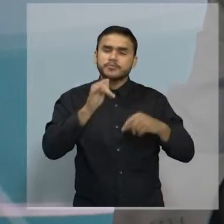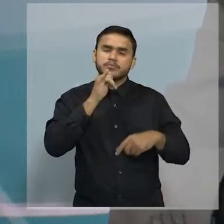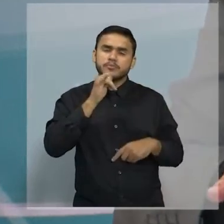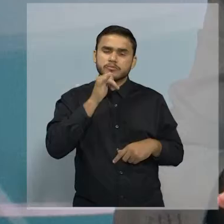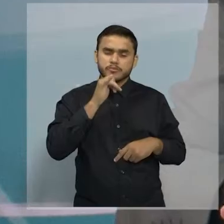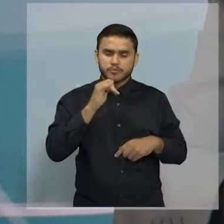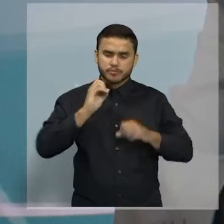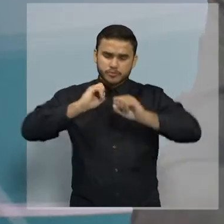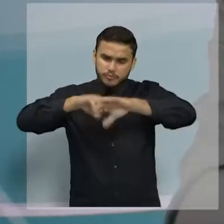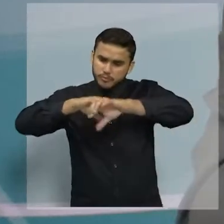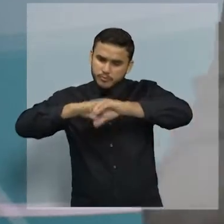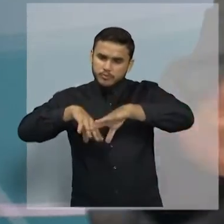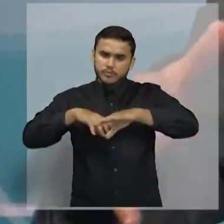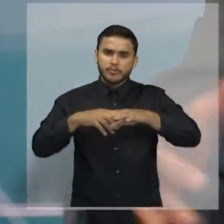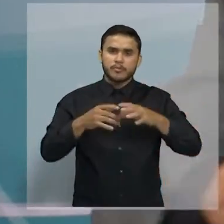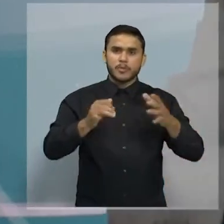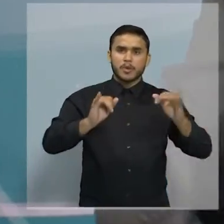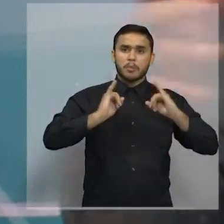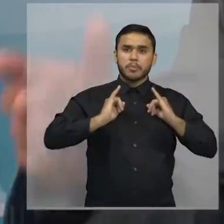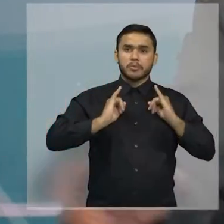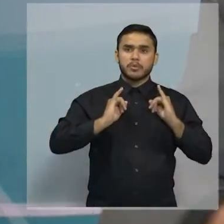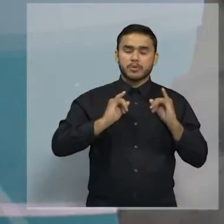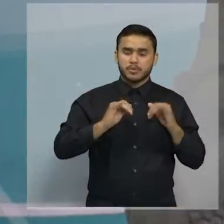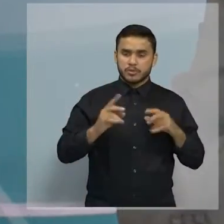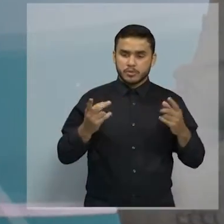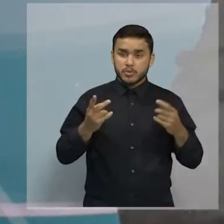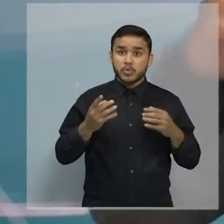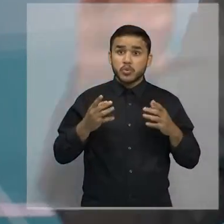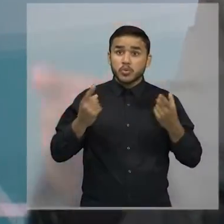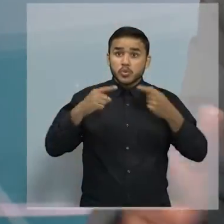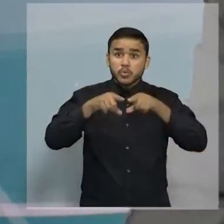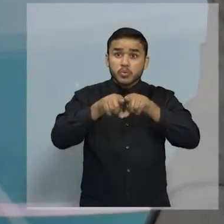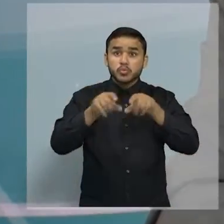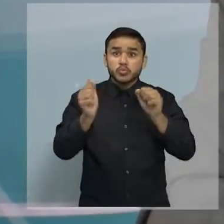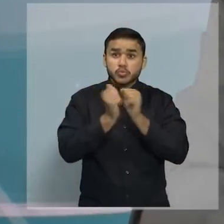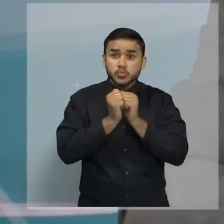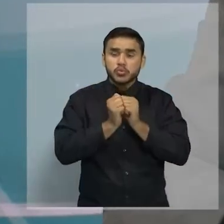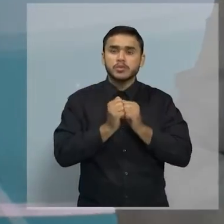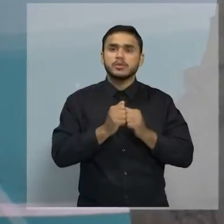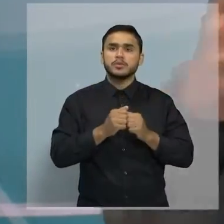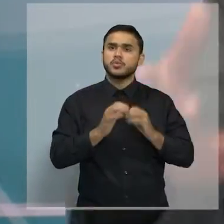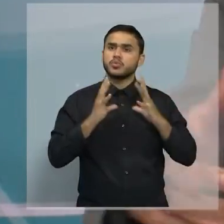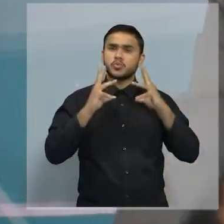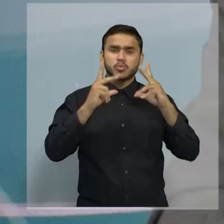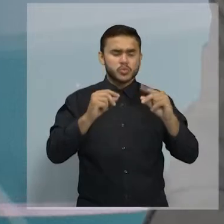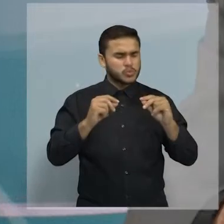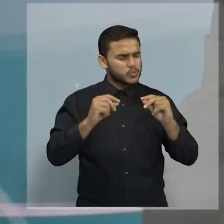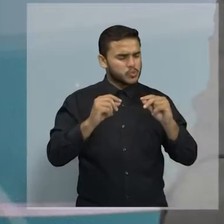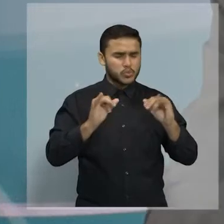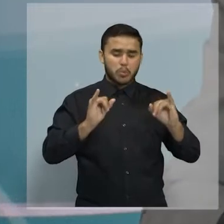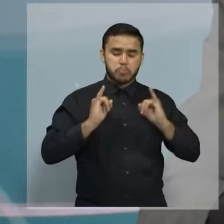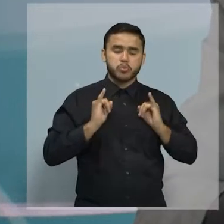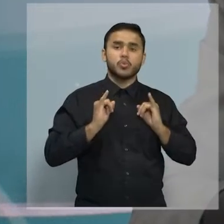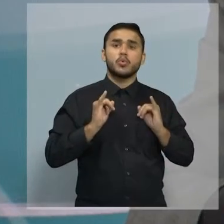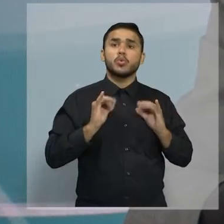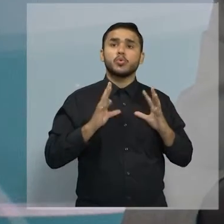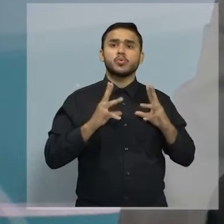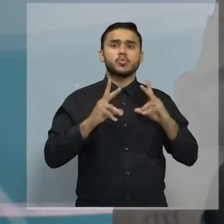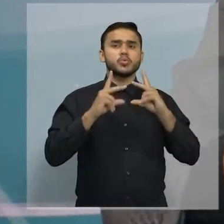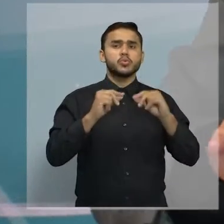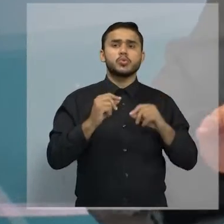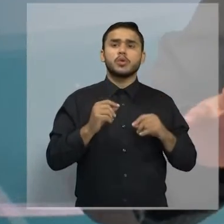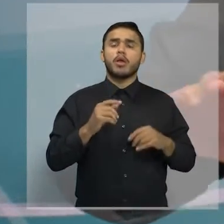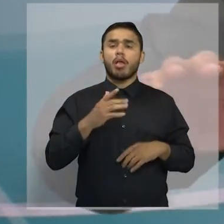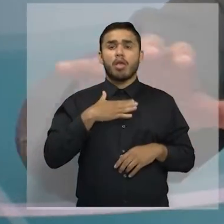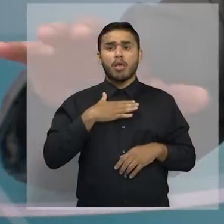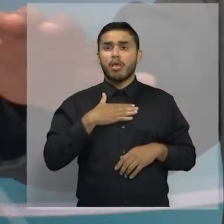com a Previdência em todo aquele sentido, seguro-desemprego, aposentadoria, auxílio-doença, quer dizer, no seu conjunto, a gente